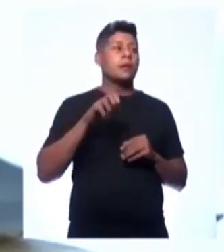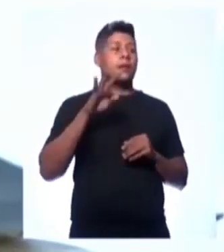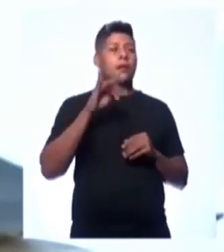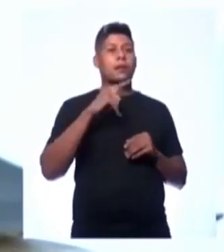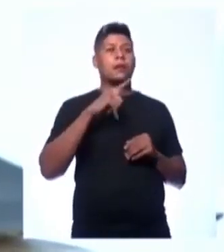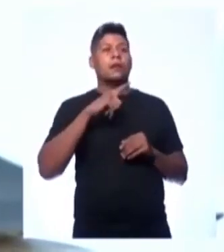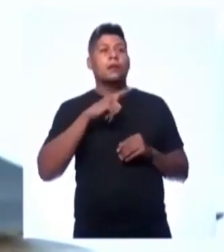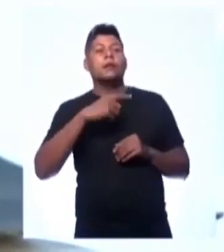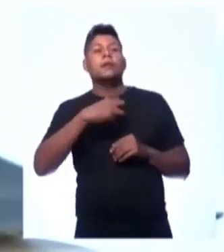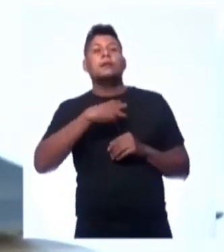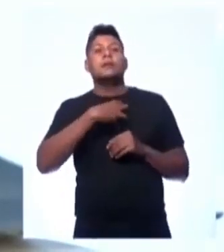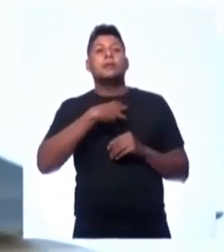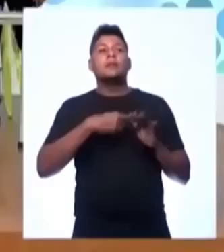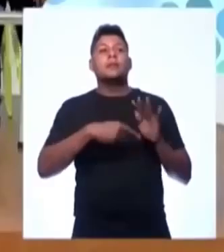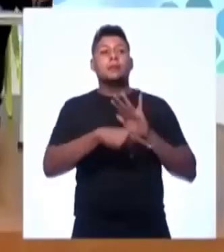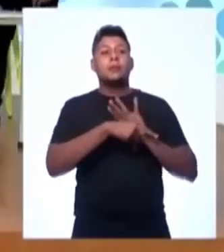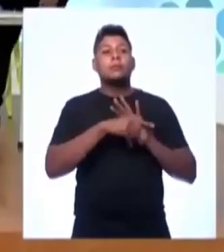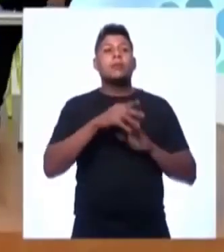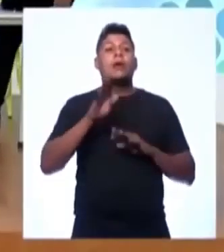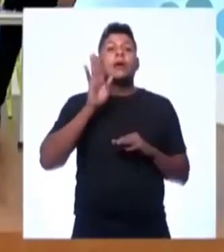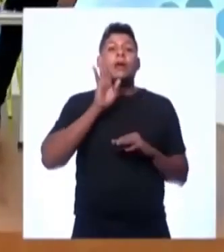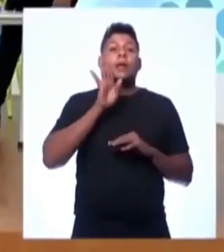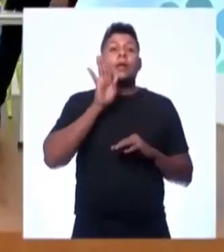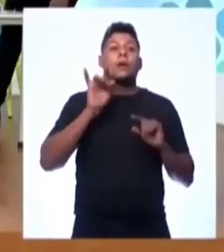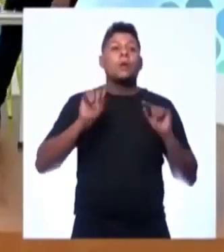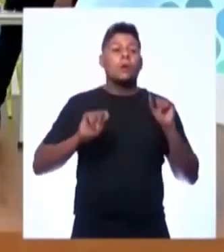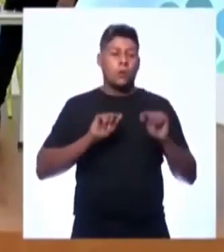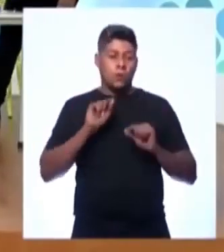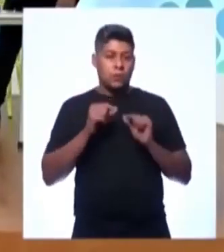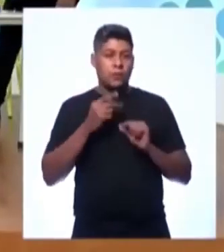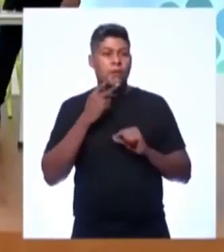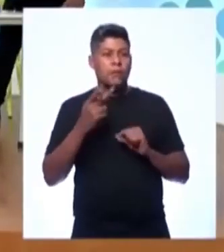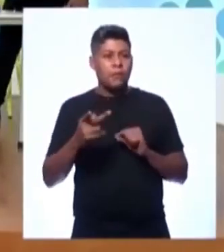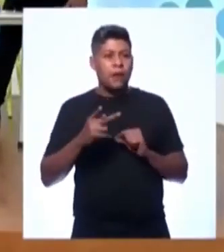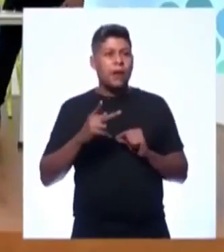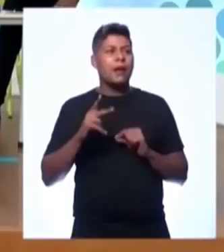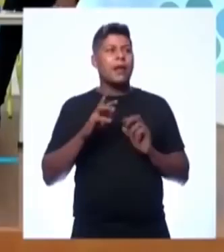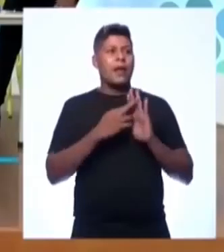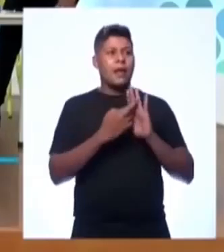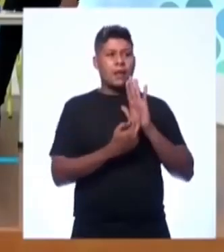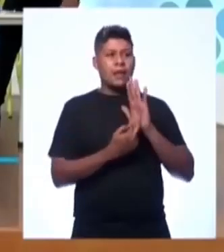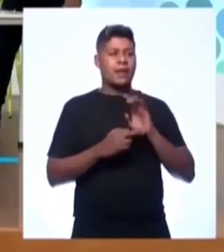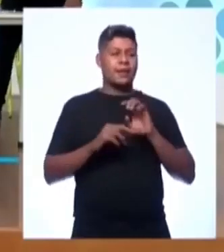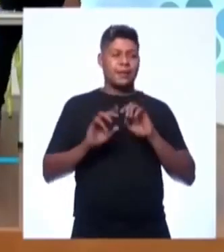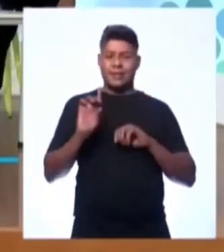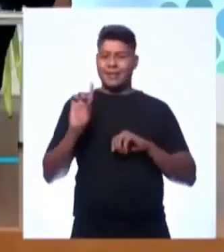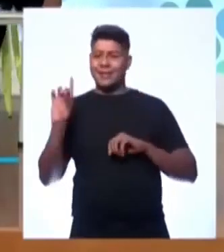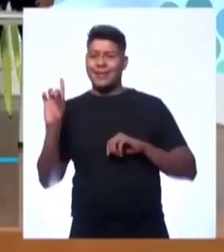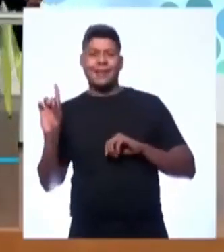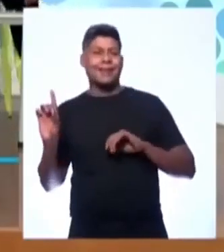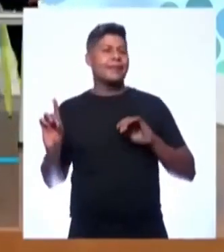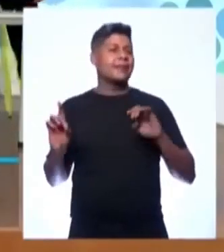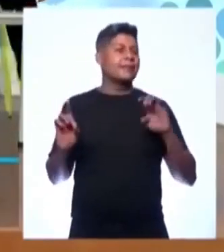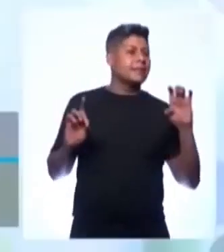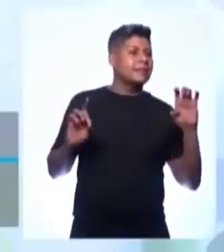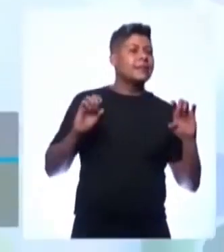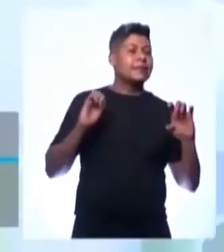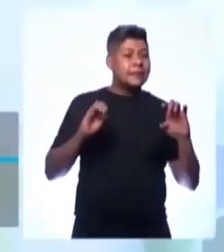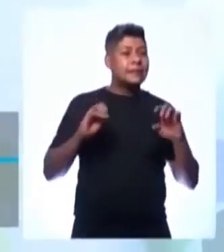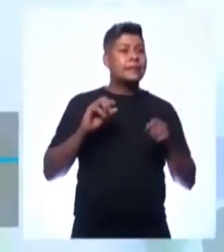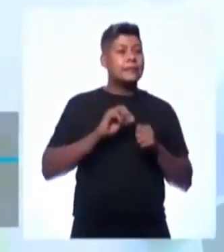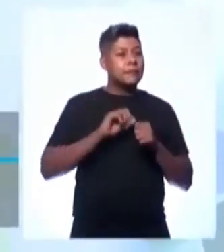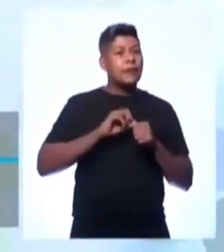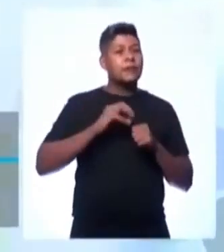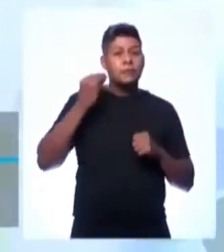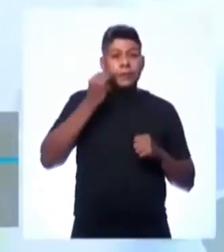direção e sentido, né? O legal é que, como a gente fala de regra da mão direita, regra da mão esquerda, se a gente não faz